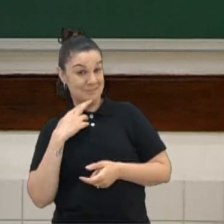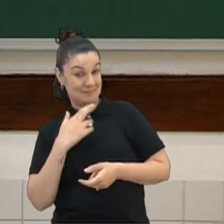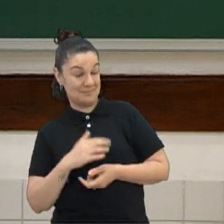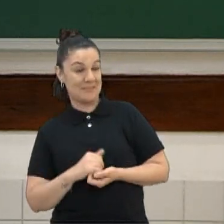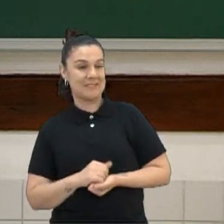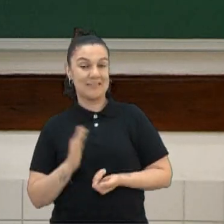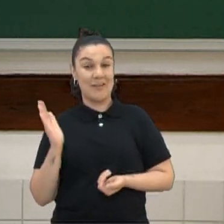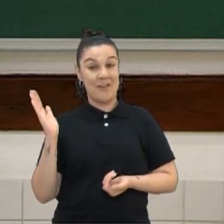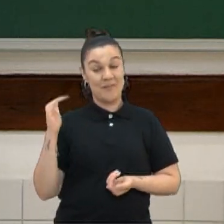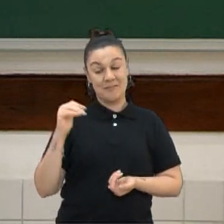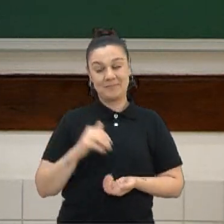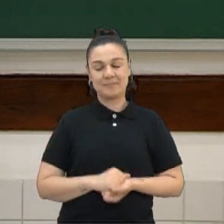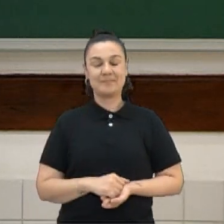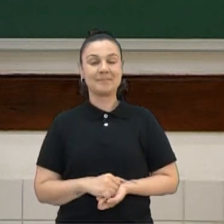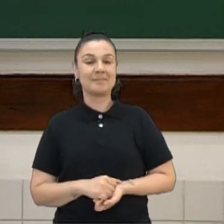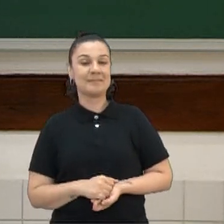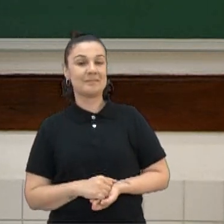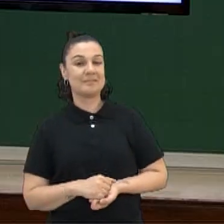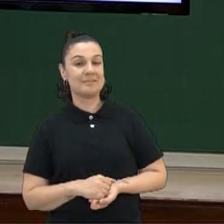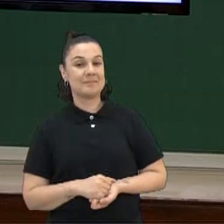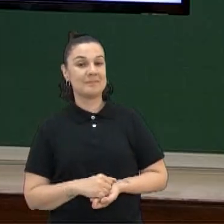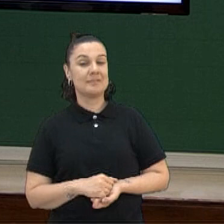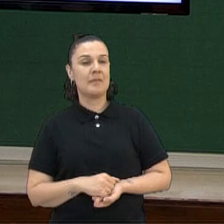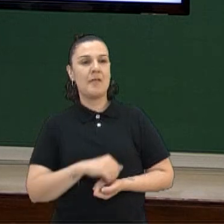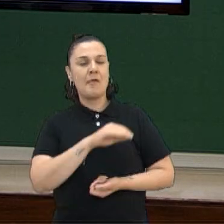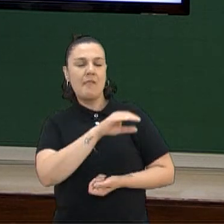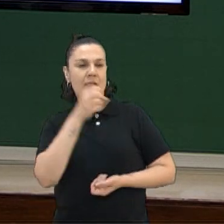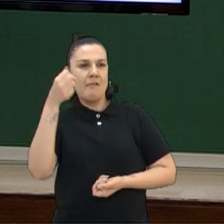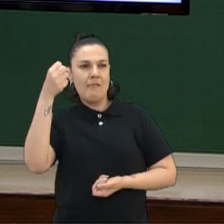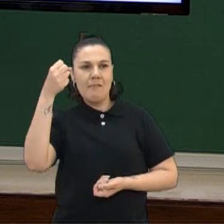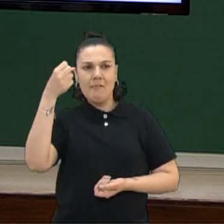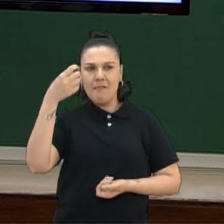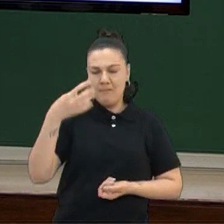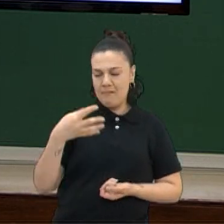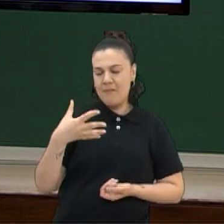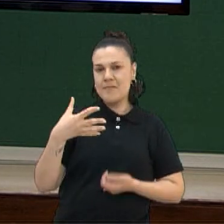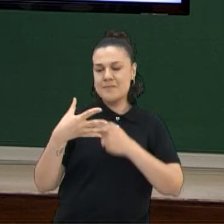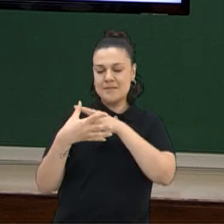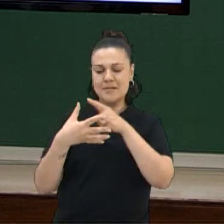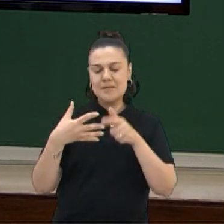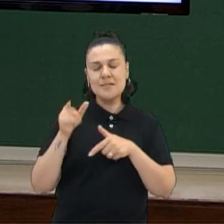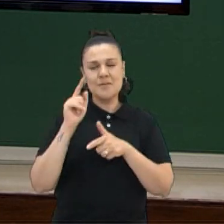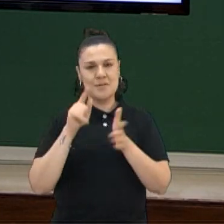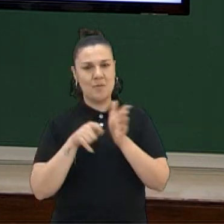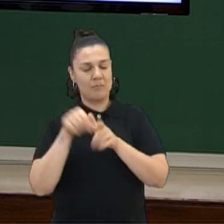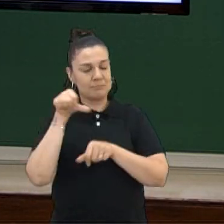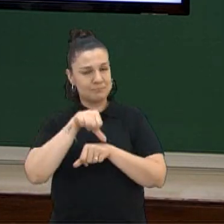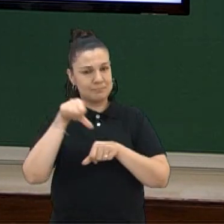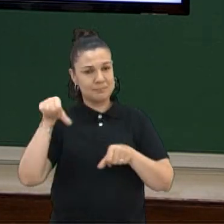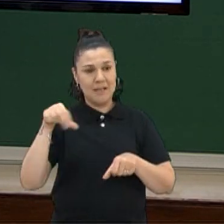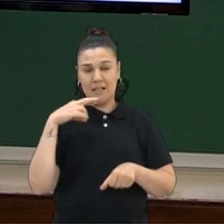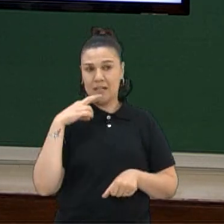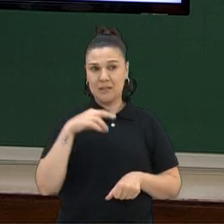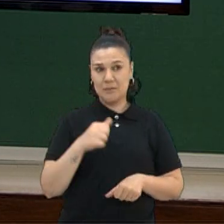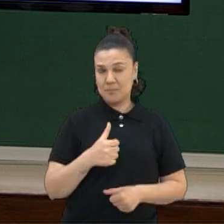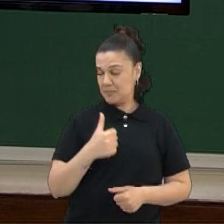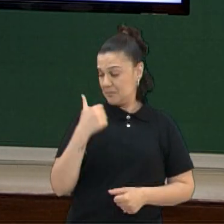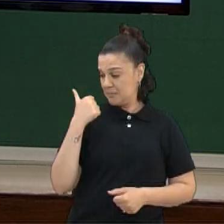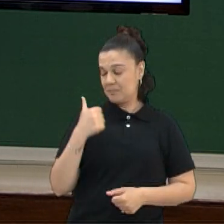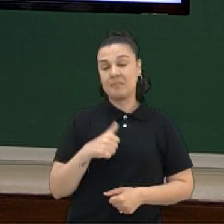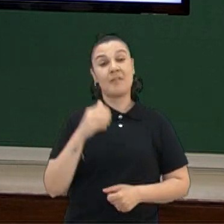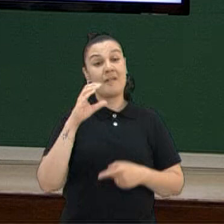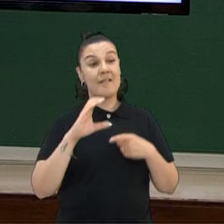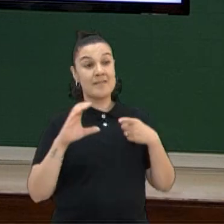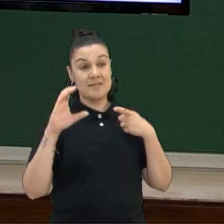resposta? Vem comigo então. Galera, qual dessas moléculas aqui é apolar? A resposta certa é a